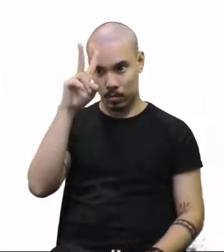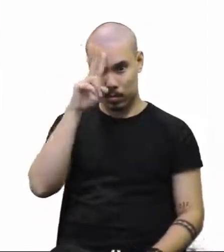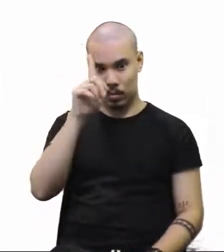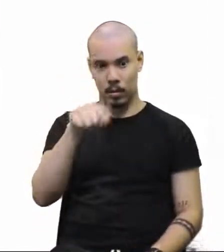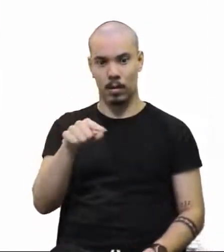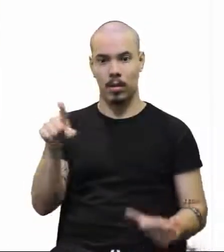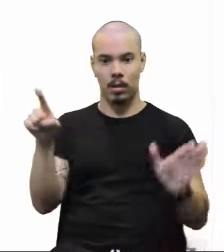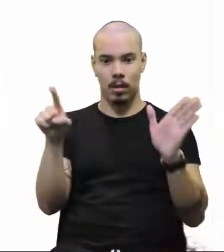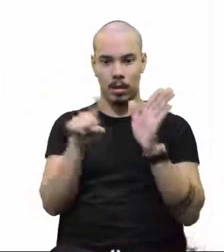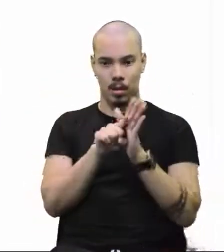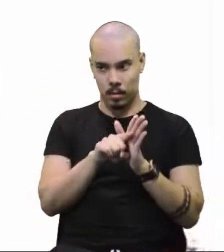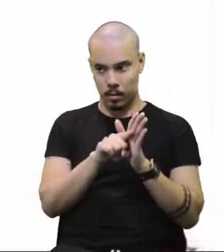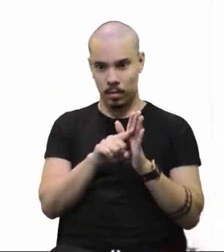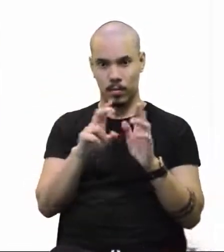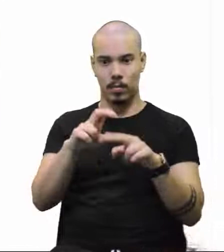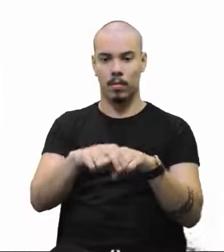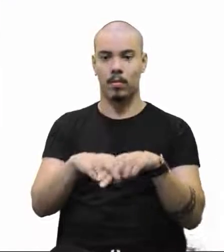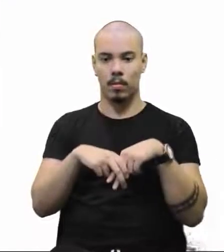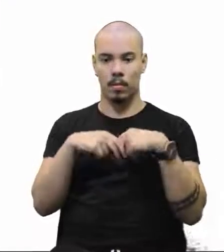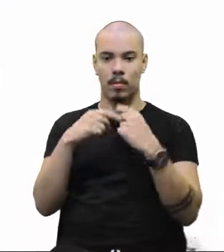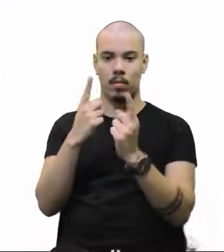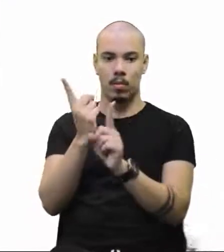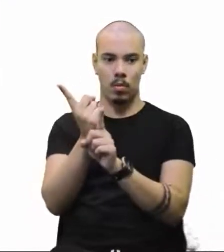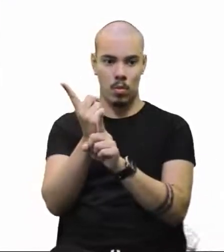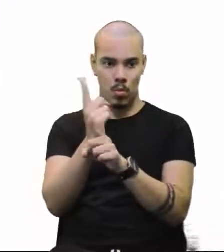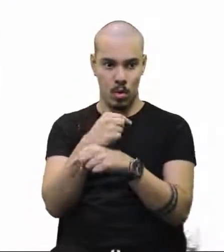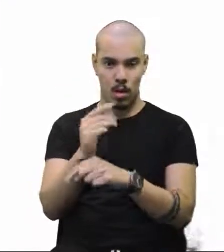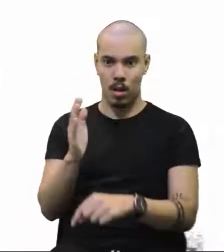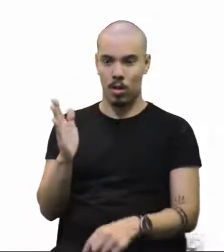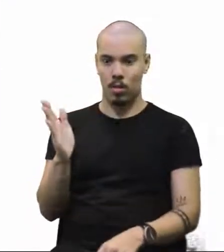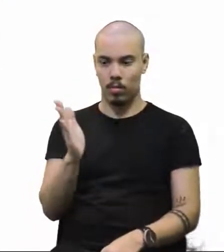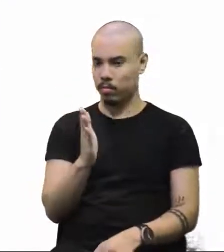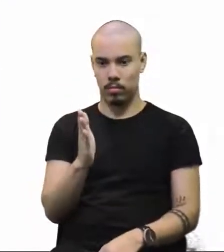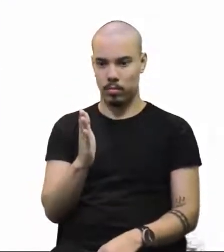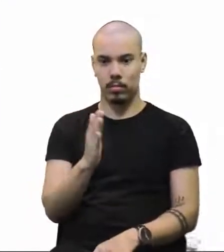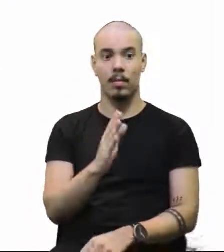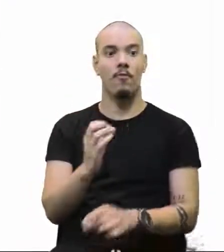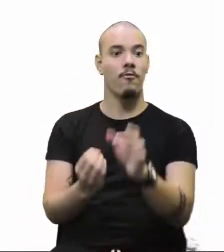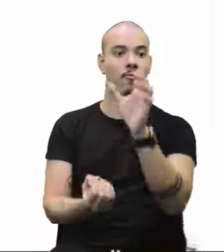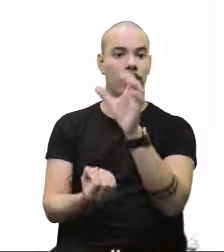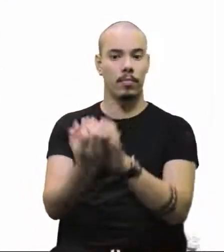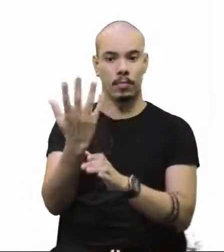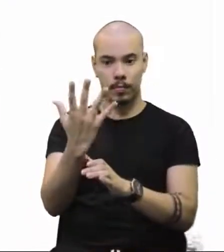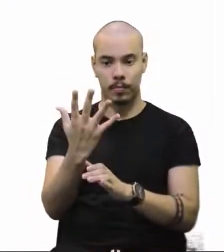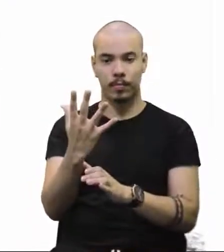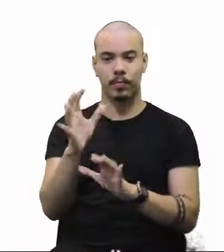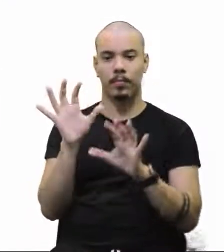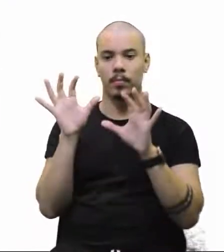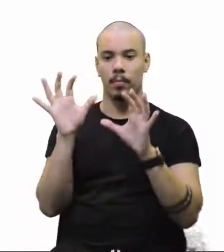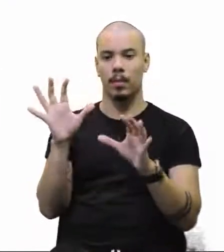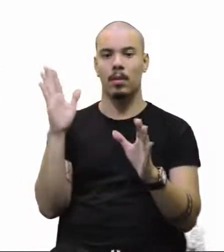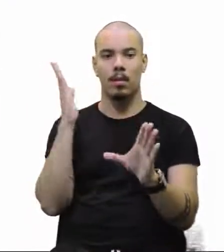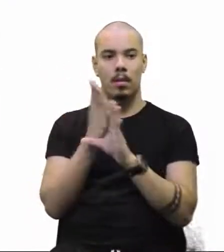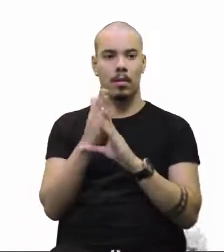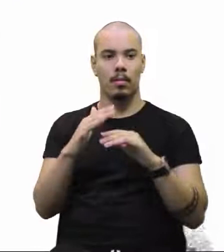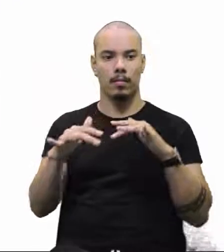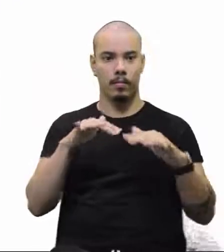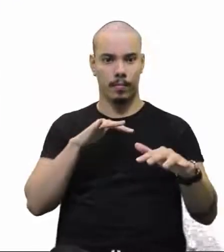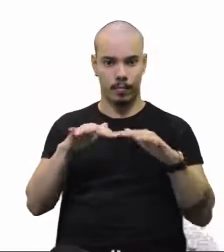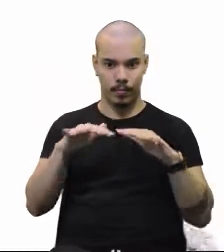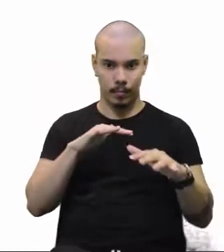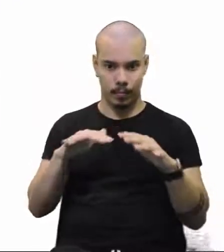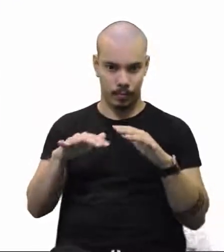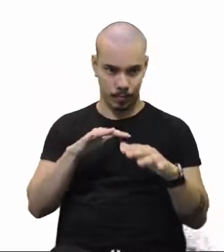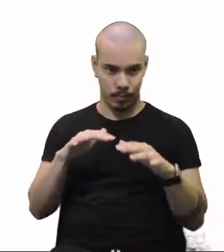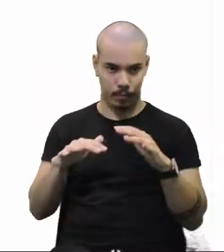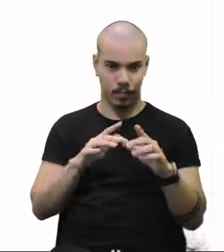negativa. Então é o contrário do empurrão. Vai surgir aqui, devido ao movimento, né, que está